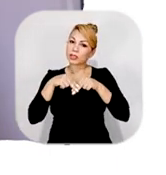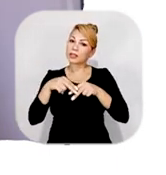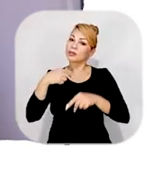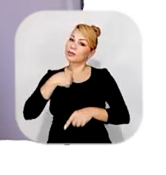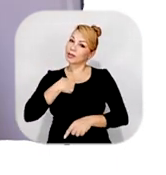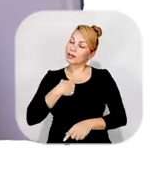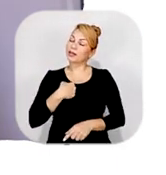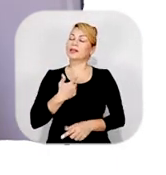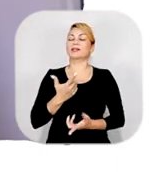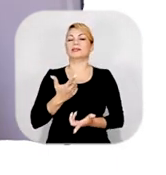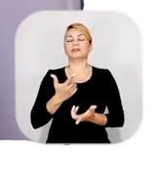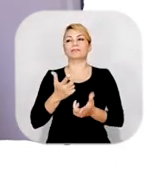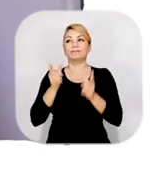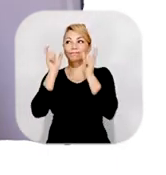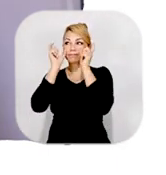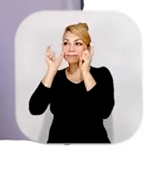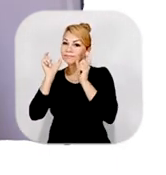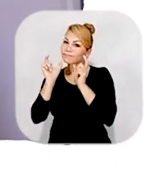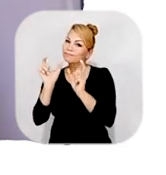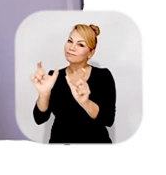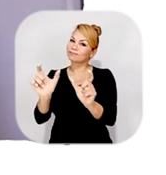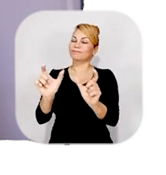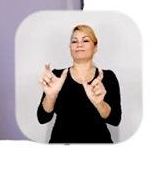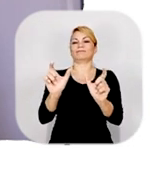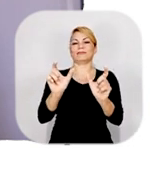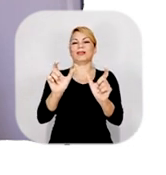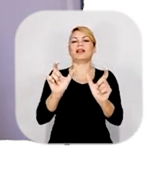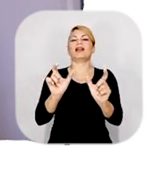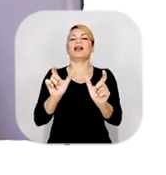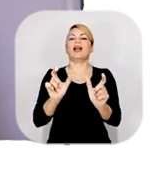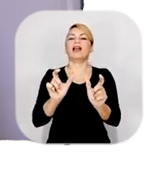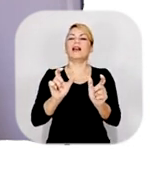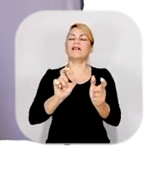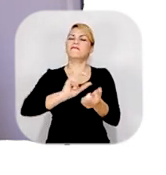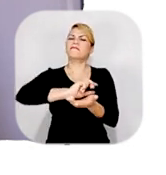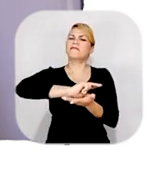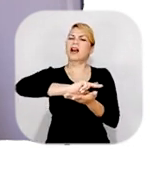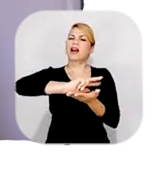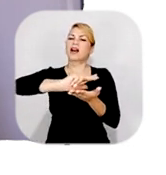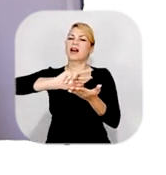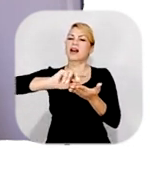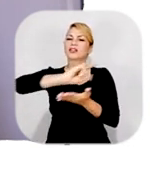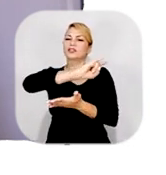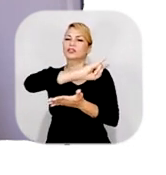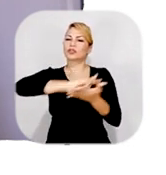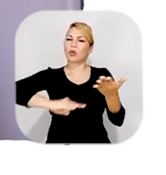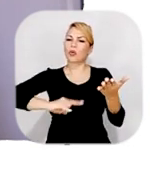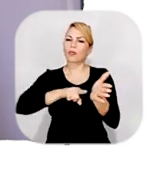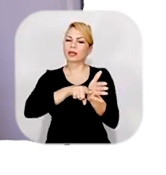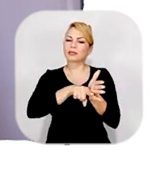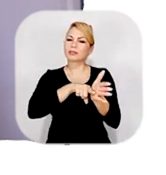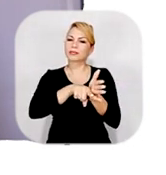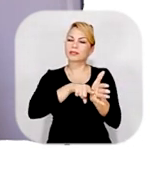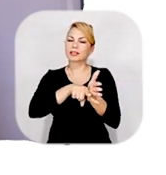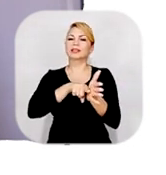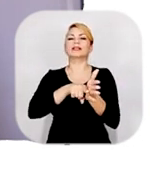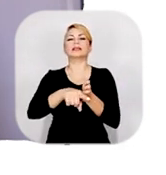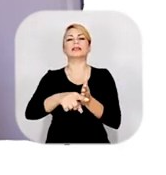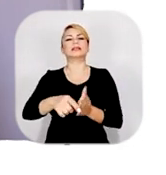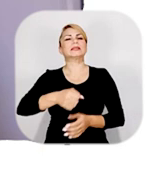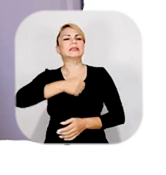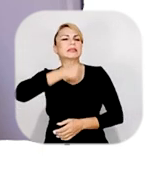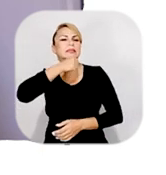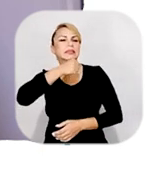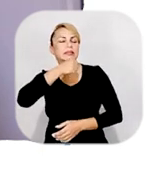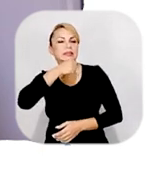interessado nos documentos antigos sobre essa região, porque pode ter informação crucial sobre a história dos